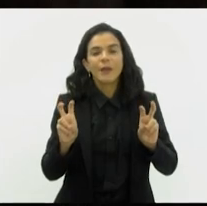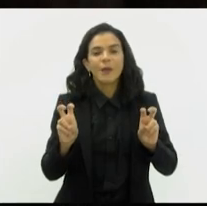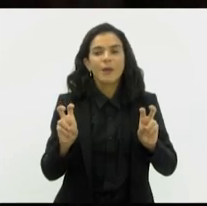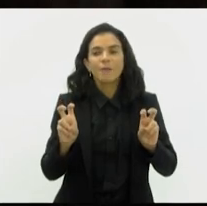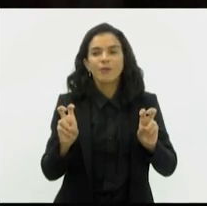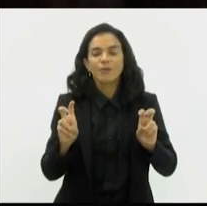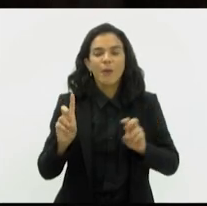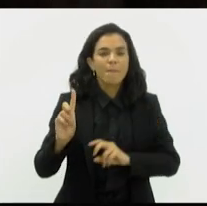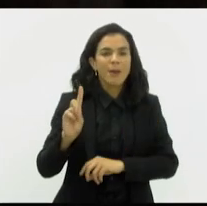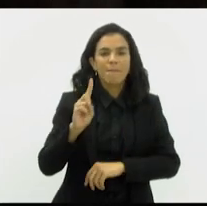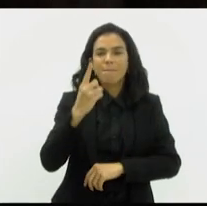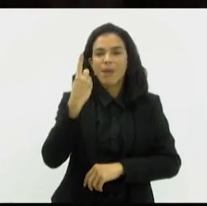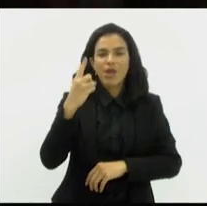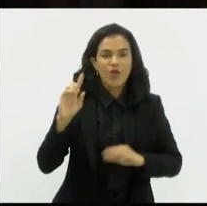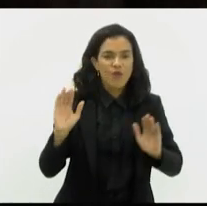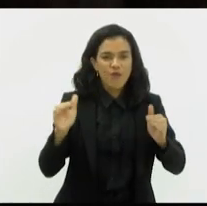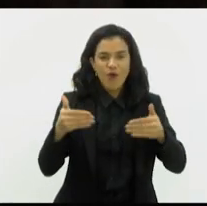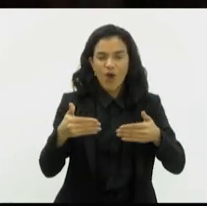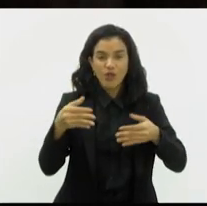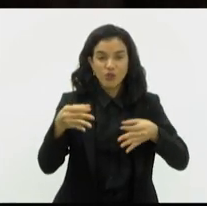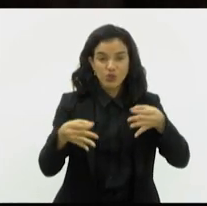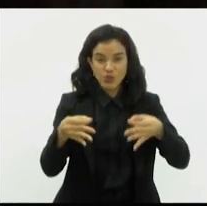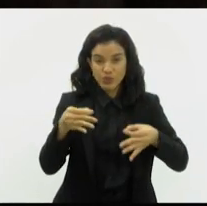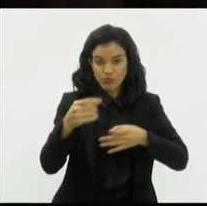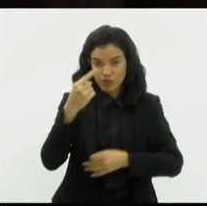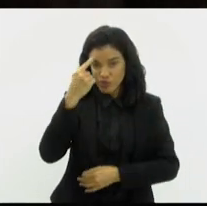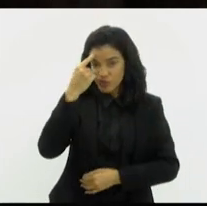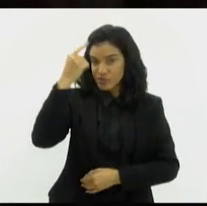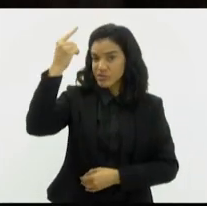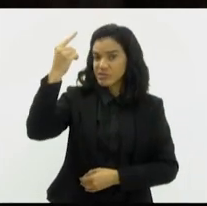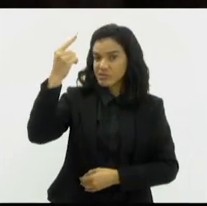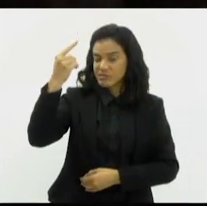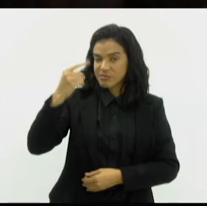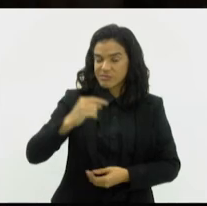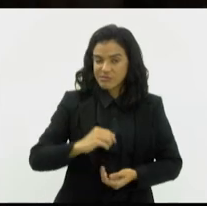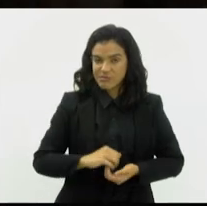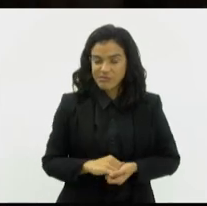primeiro fórum jurídico de ideias.